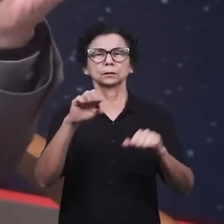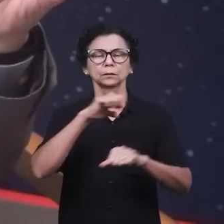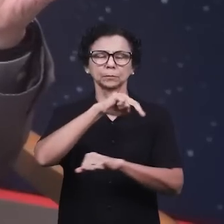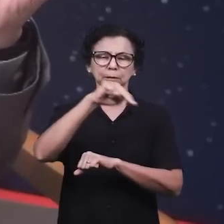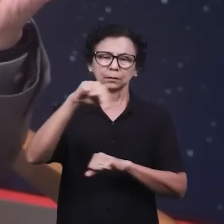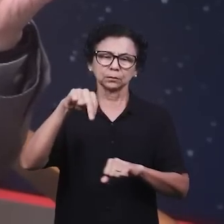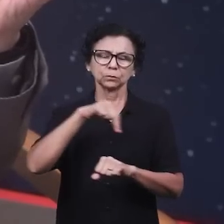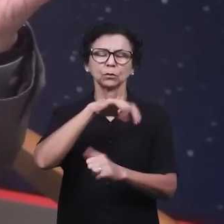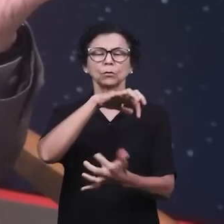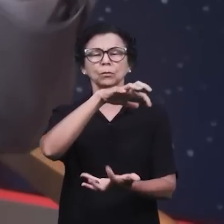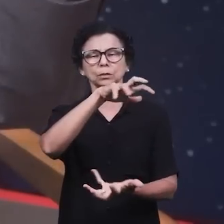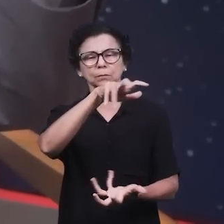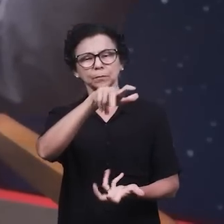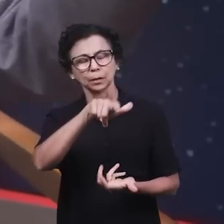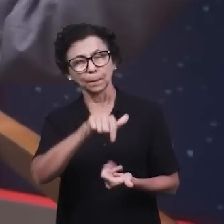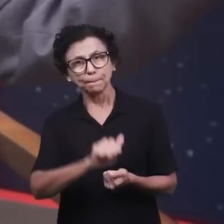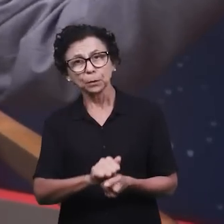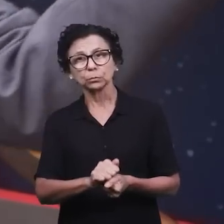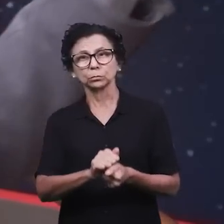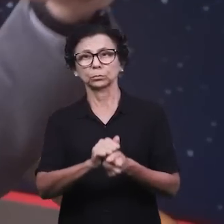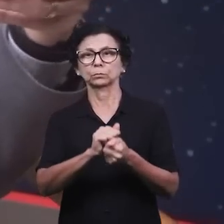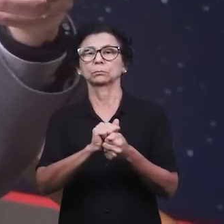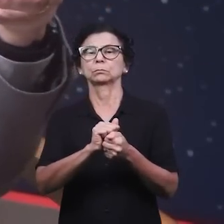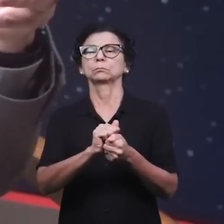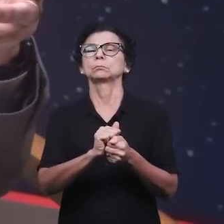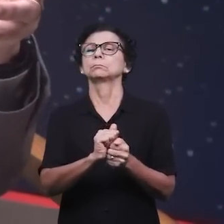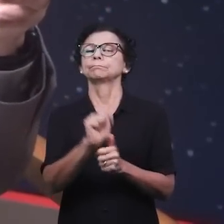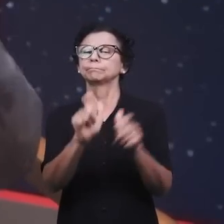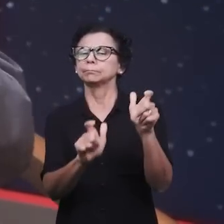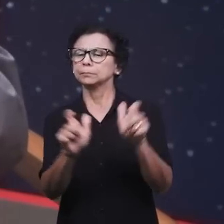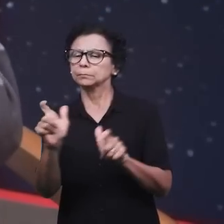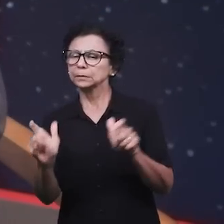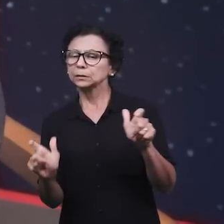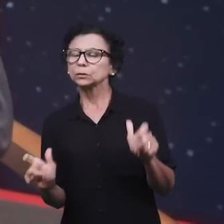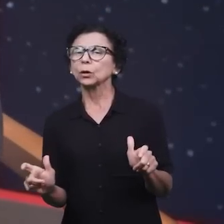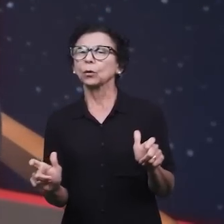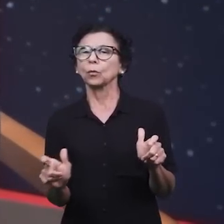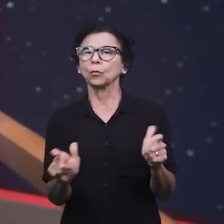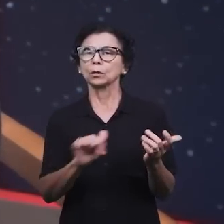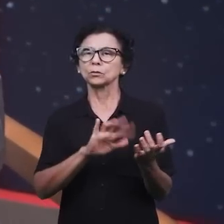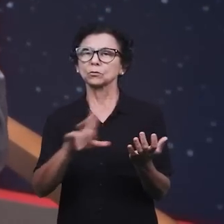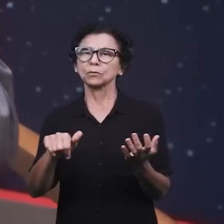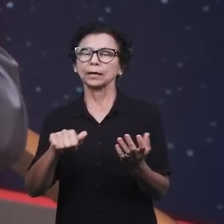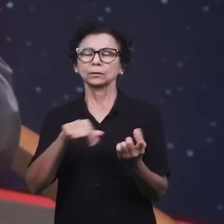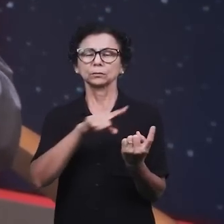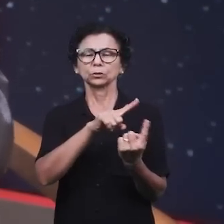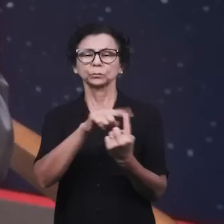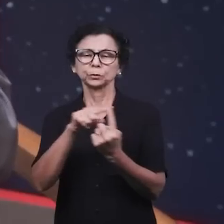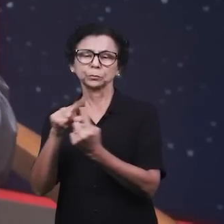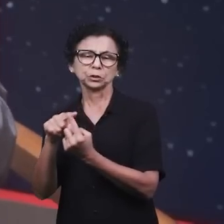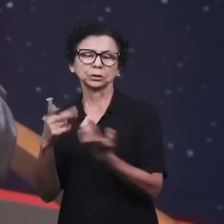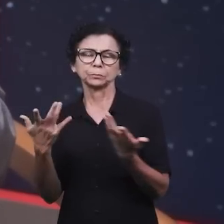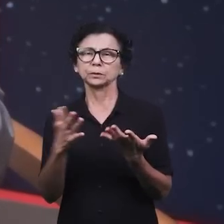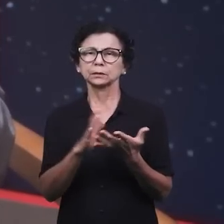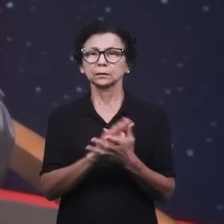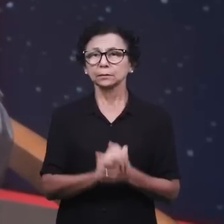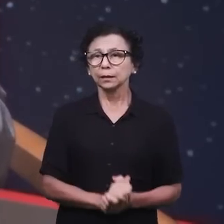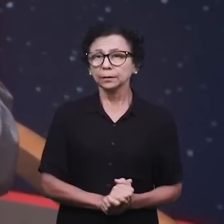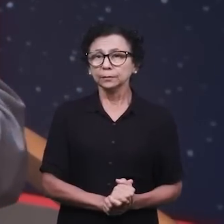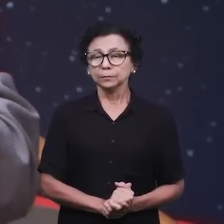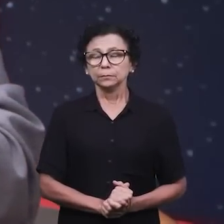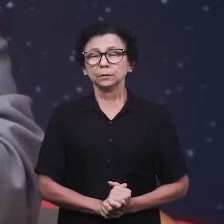que o que tem sido feito com a palavra que está sendo lançada?